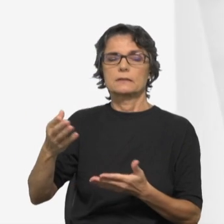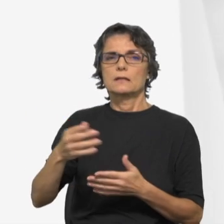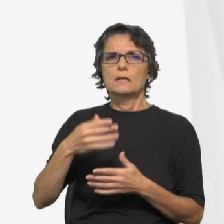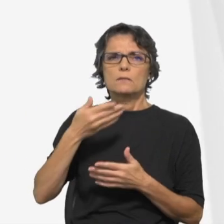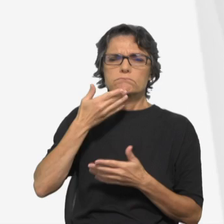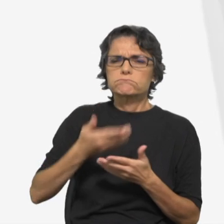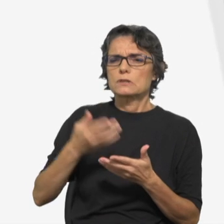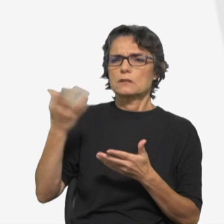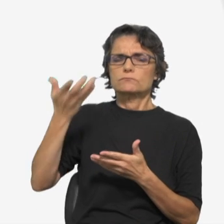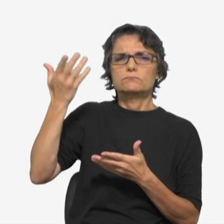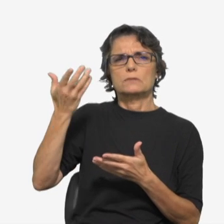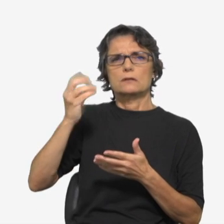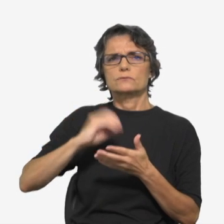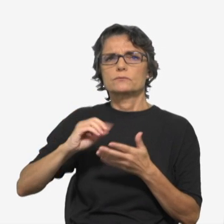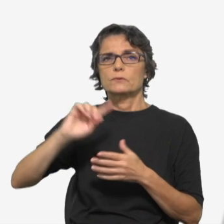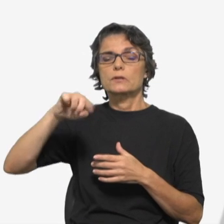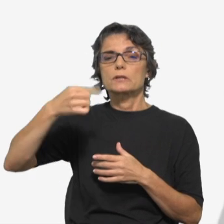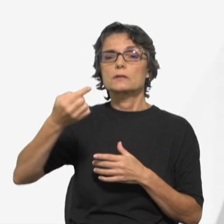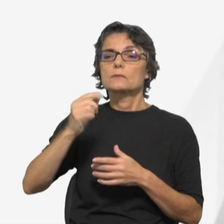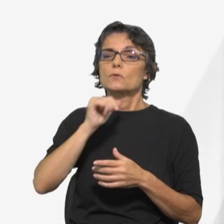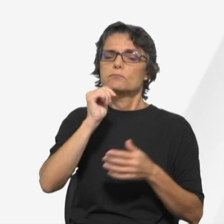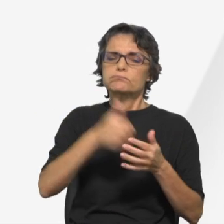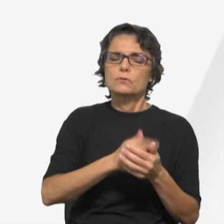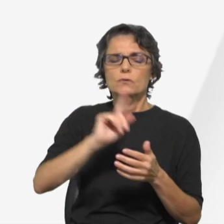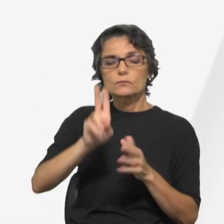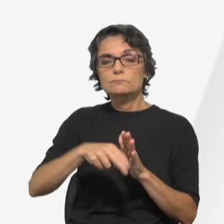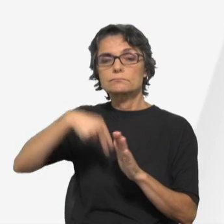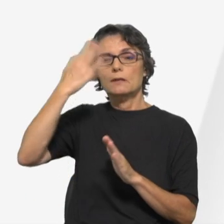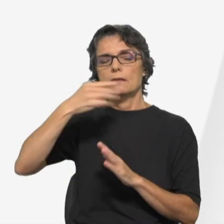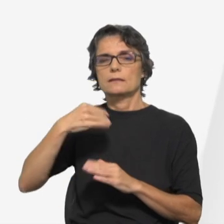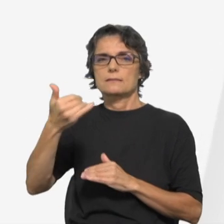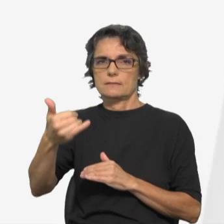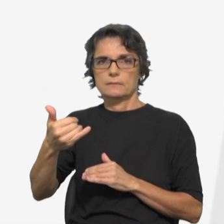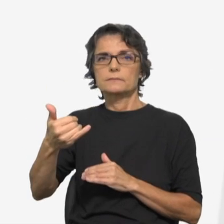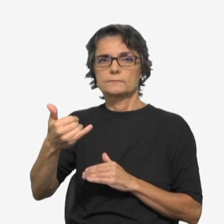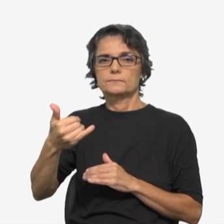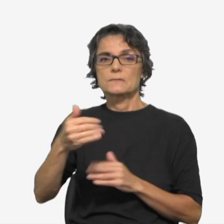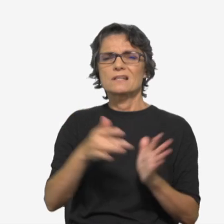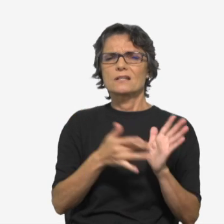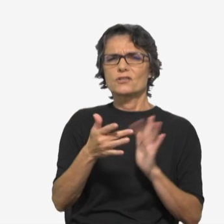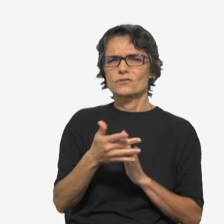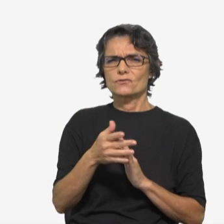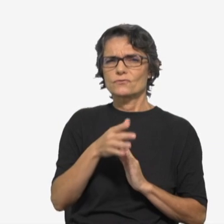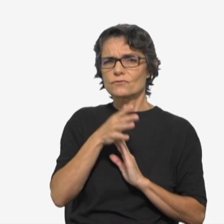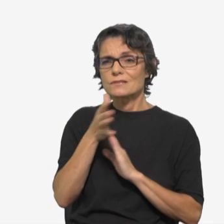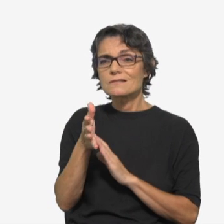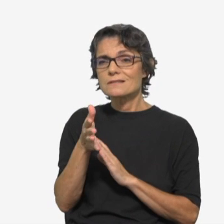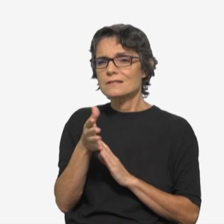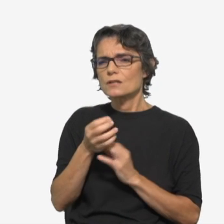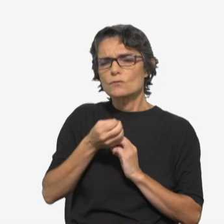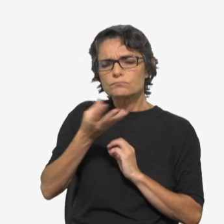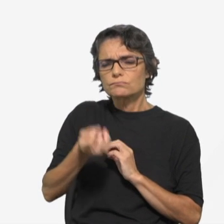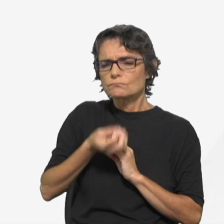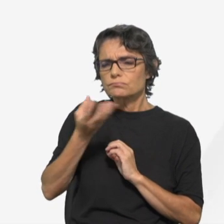de ser morto e ressuscitar 3 dias depois. E Jesus dizia-lhes claramente estas